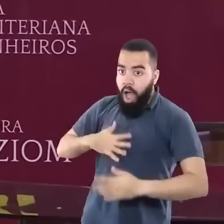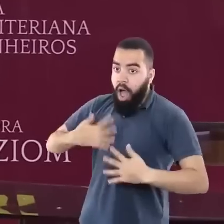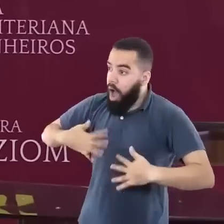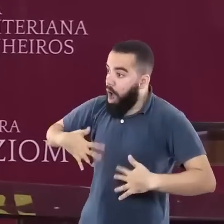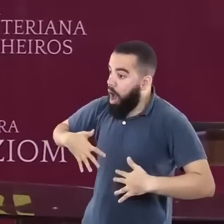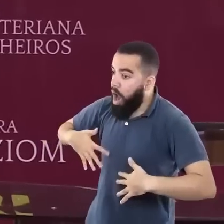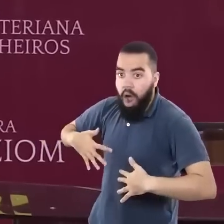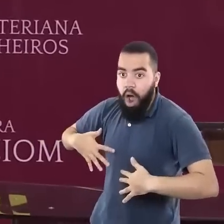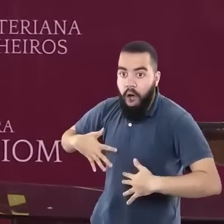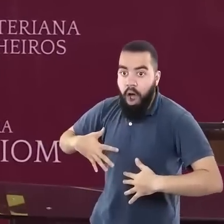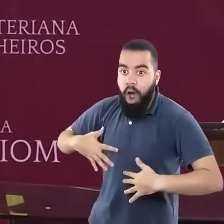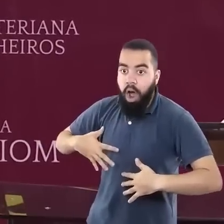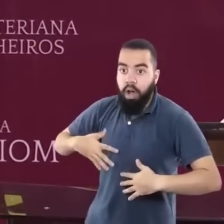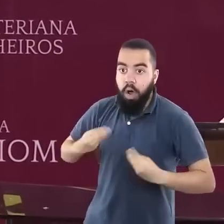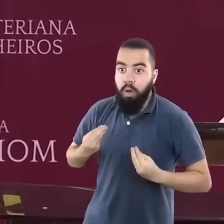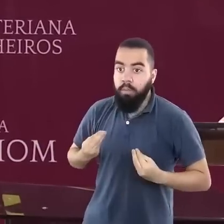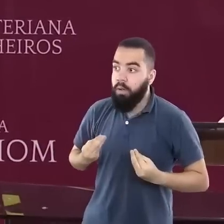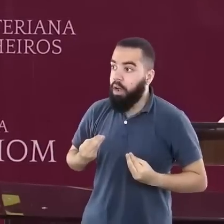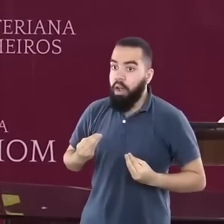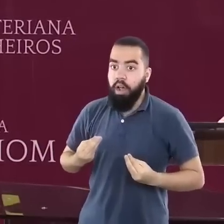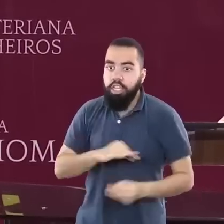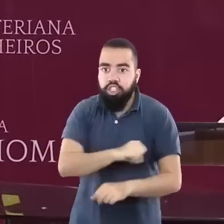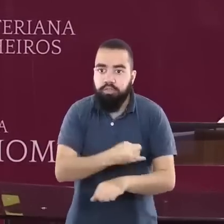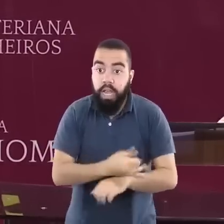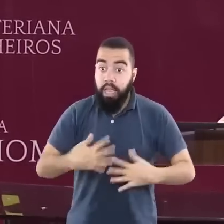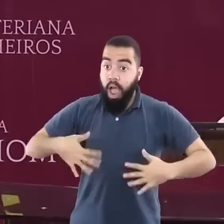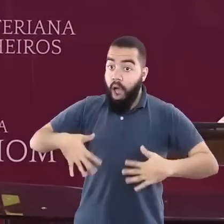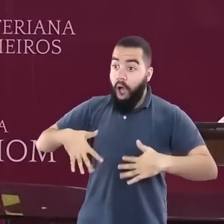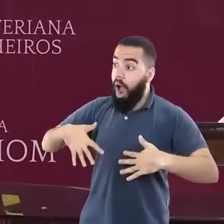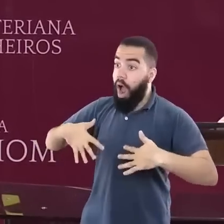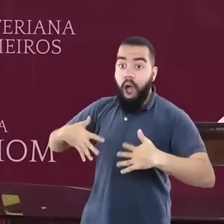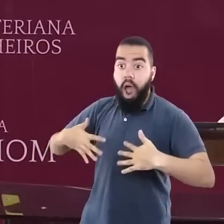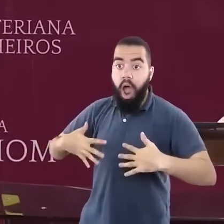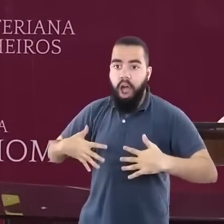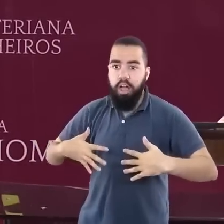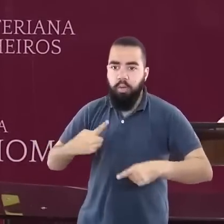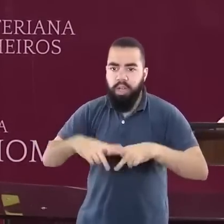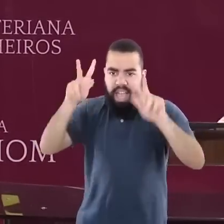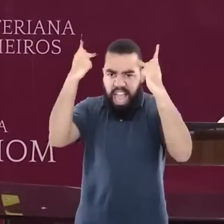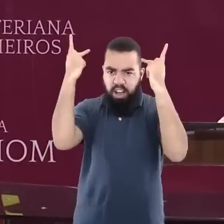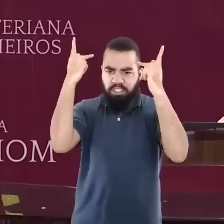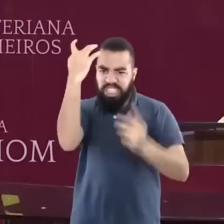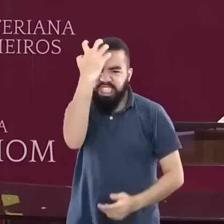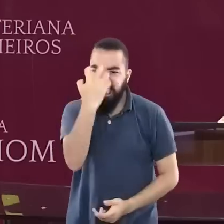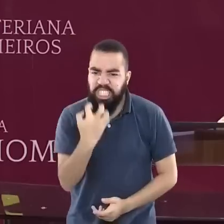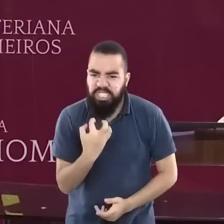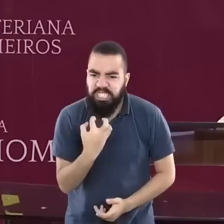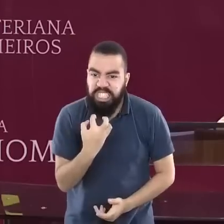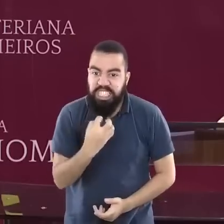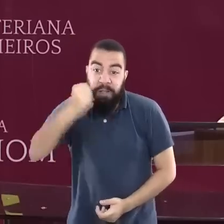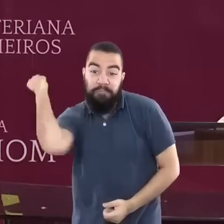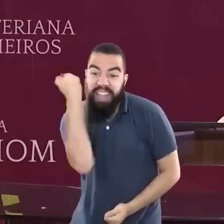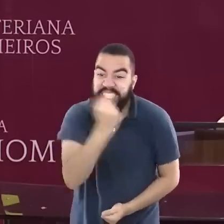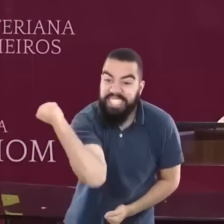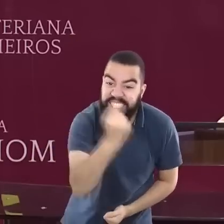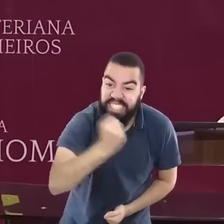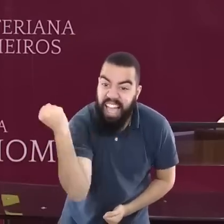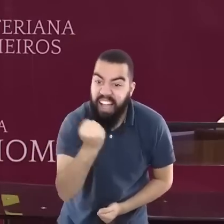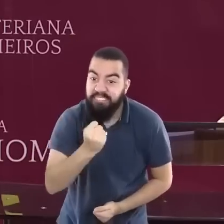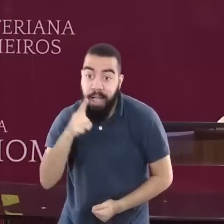alarma e com ele toda a cidade de Jerusalém era um rei hostil violento assassino